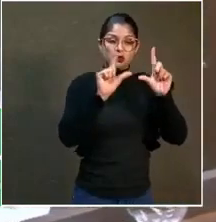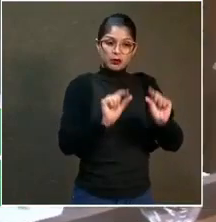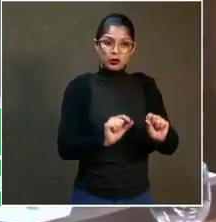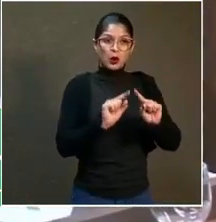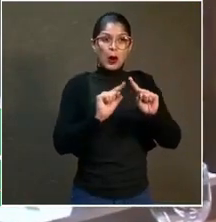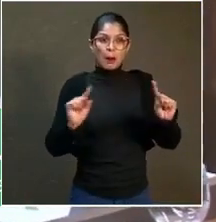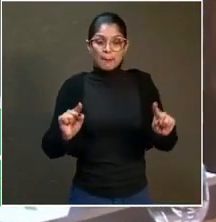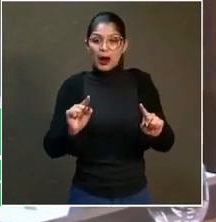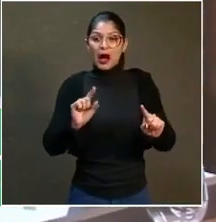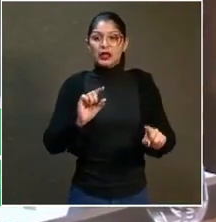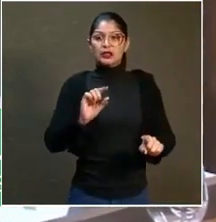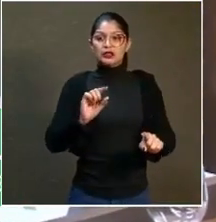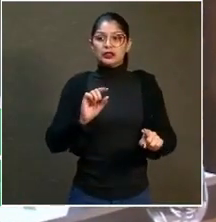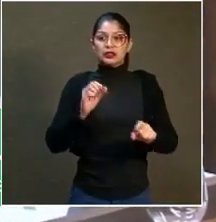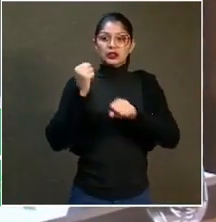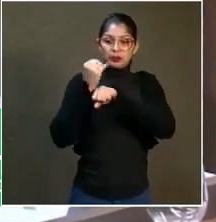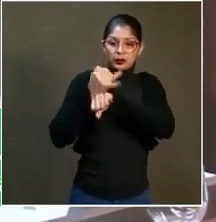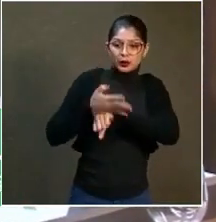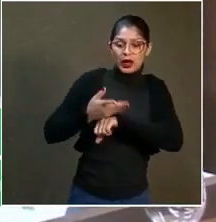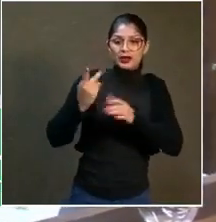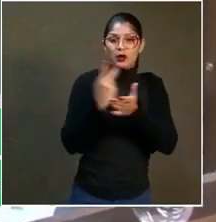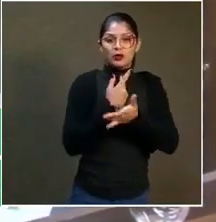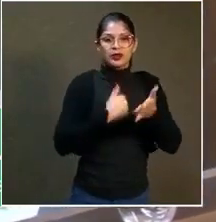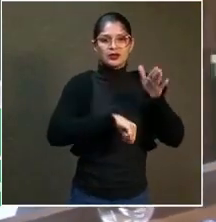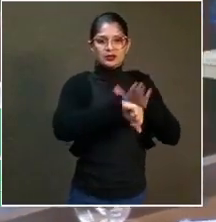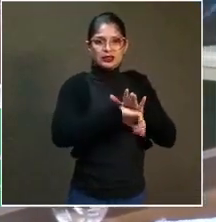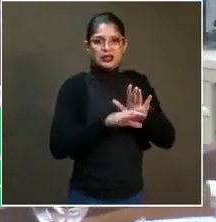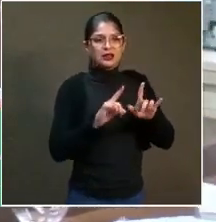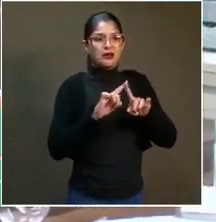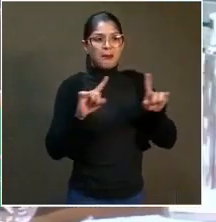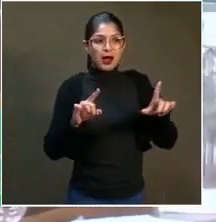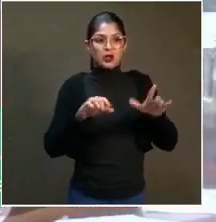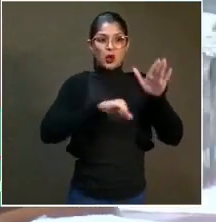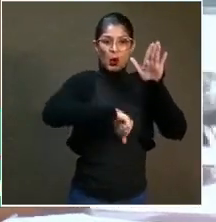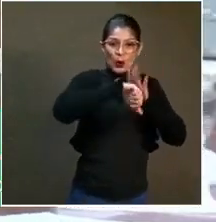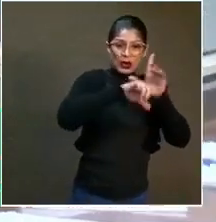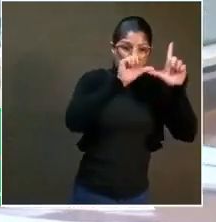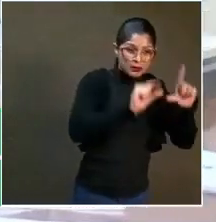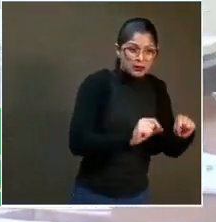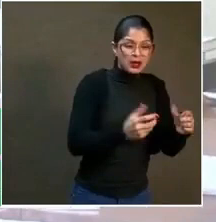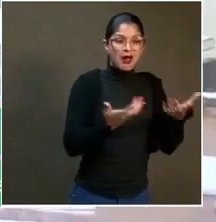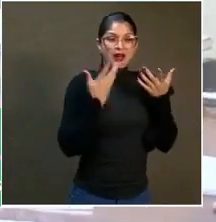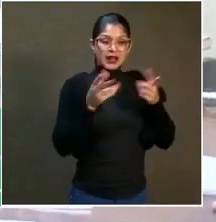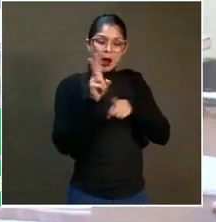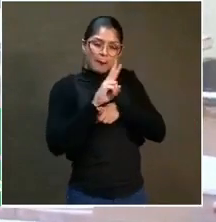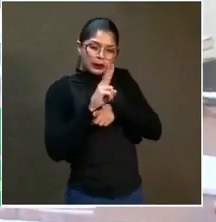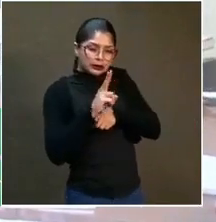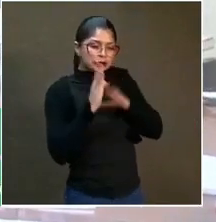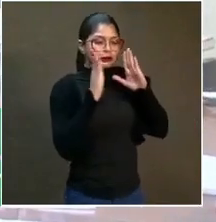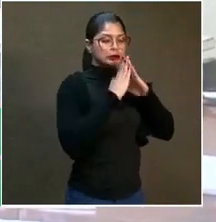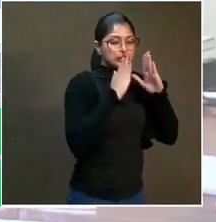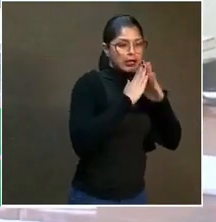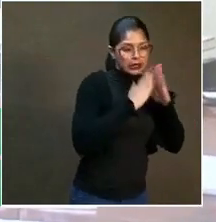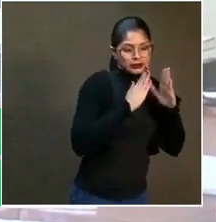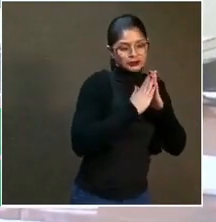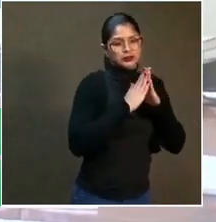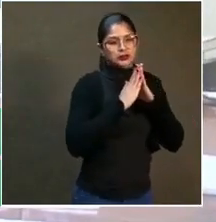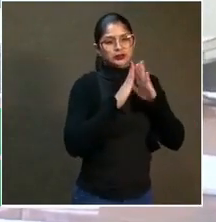os policiais militares. Queremos que o crime diminua, queremos proteção, dormir tranquilo em nossa